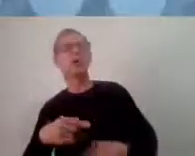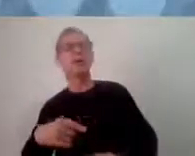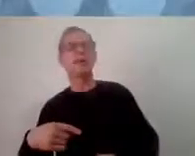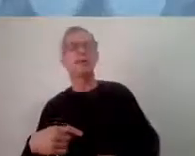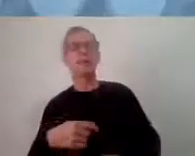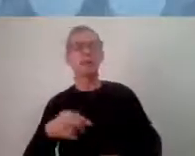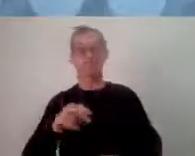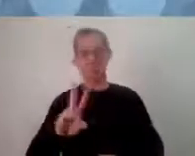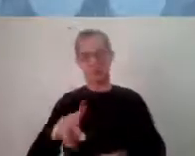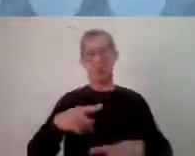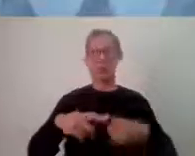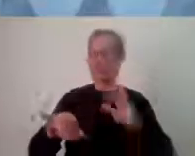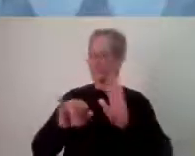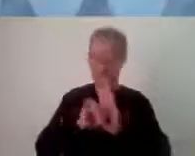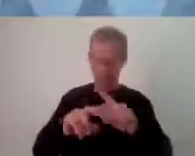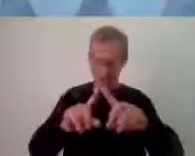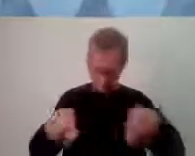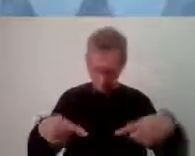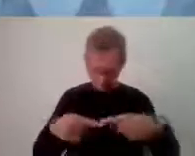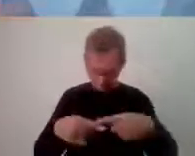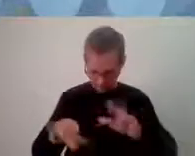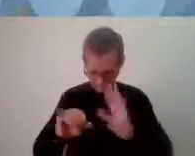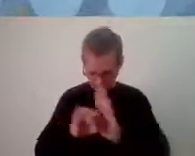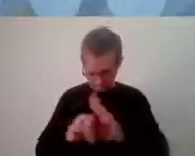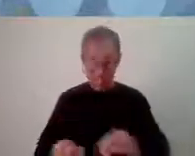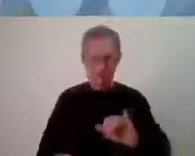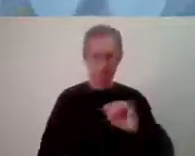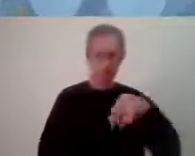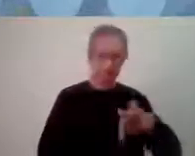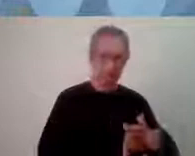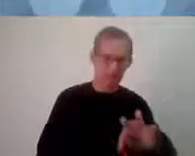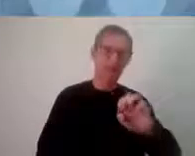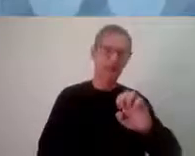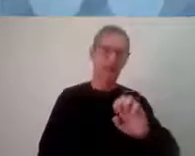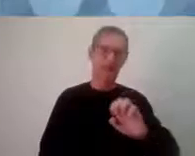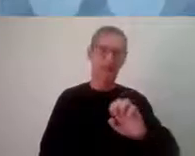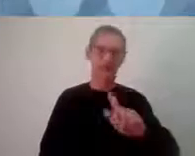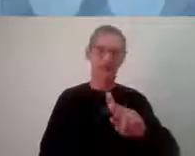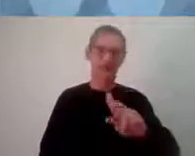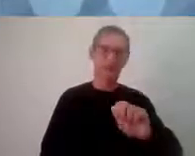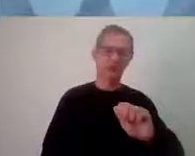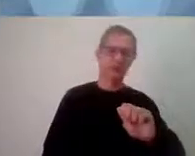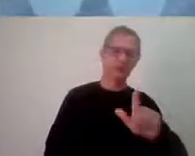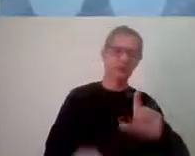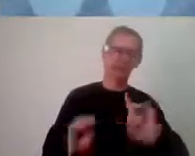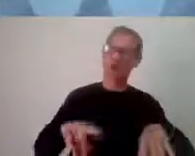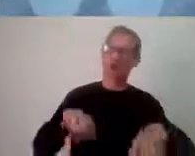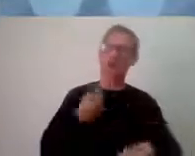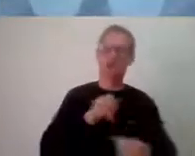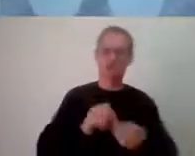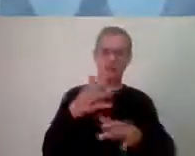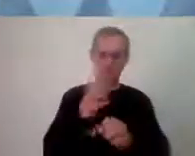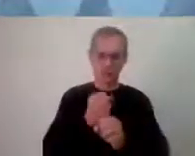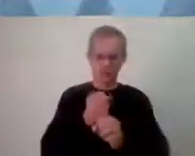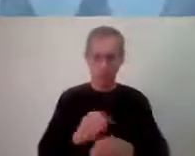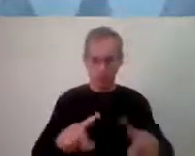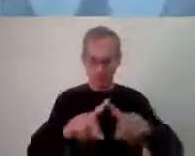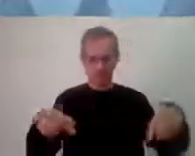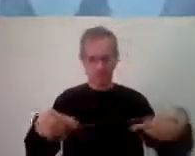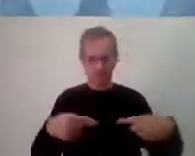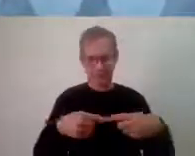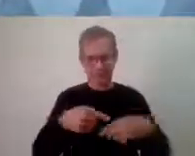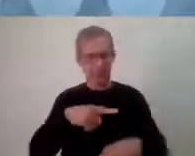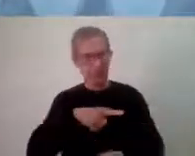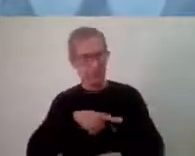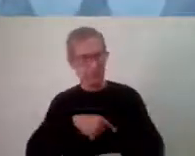está considerando aquilo ali como uma área, ele está considerando como uma integral só. Então, quando a gente vai fazer cálculo de área, a gente